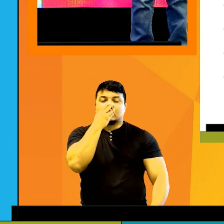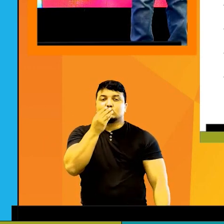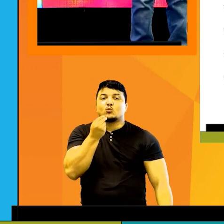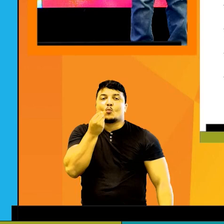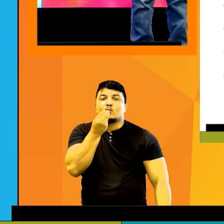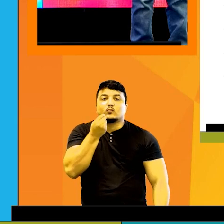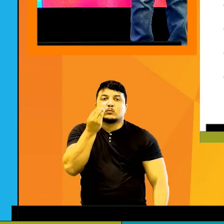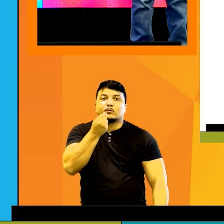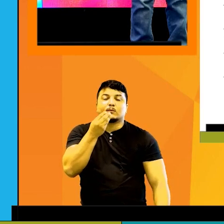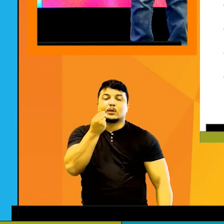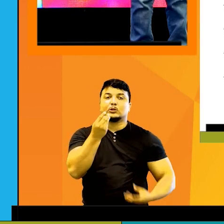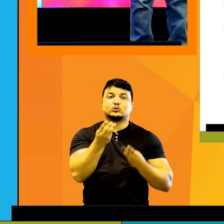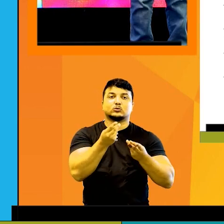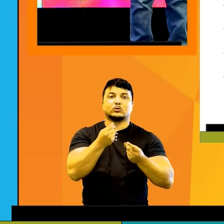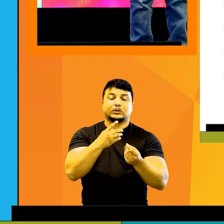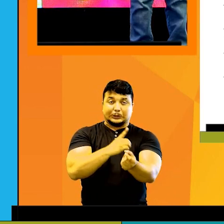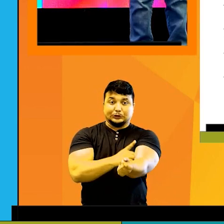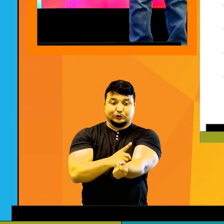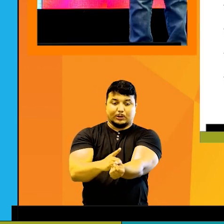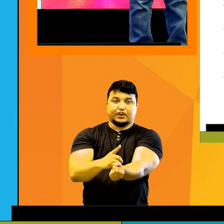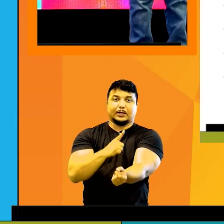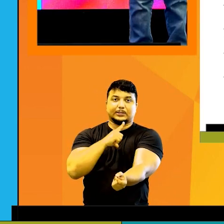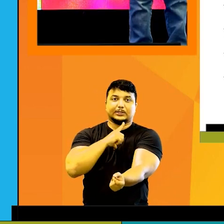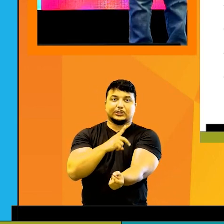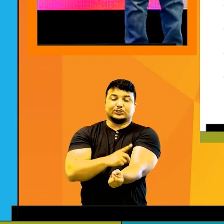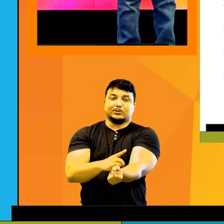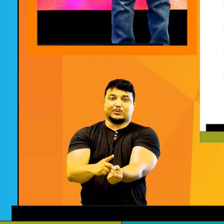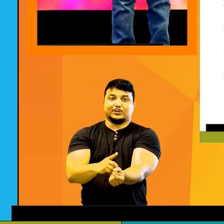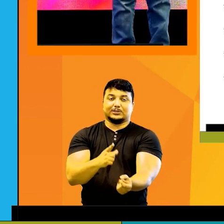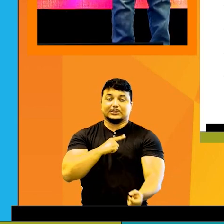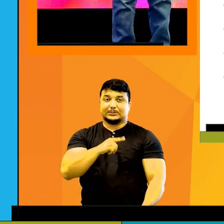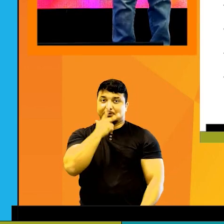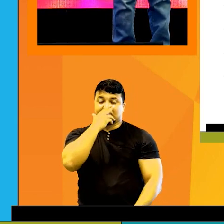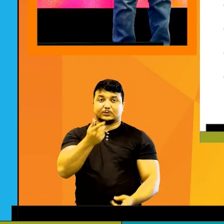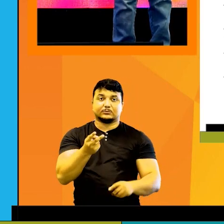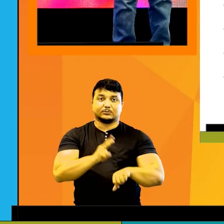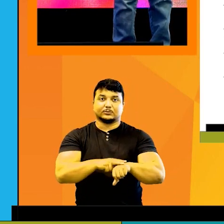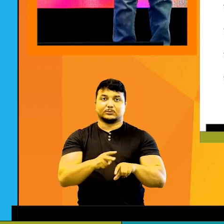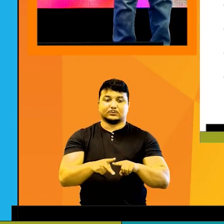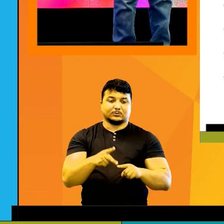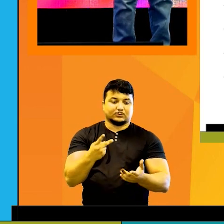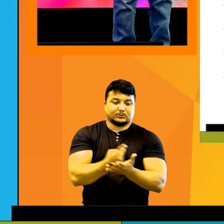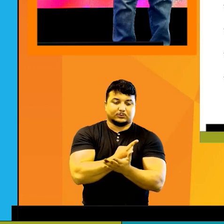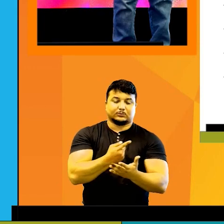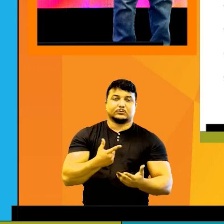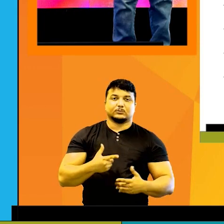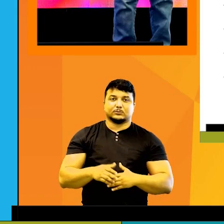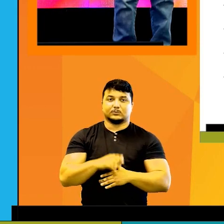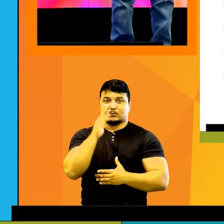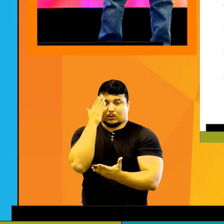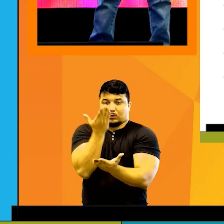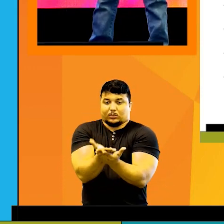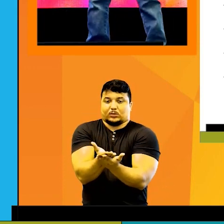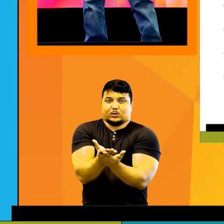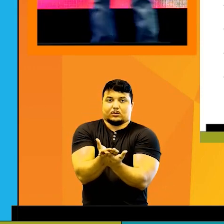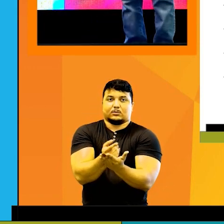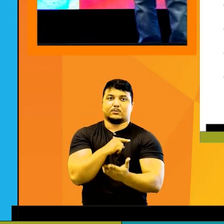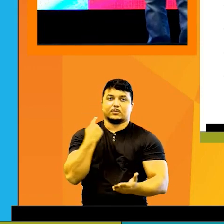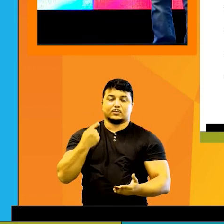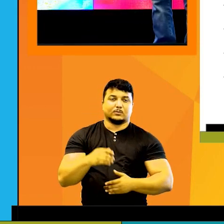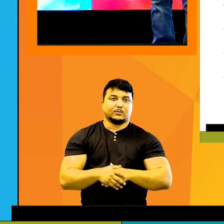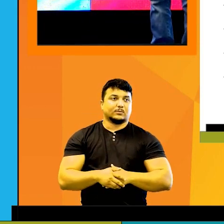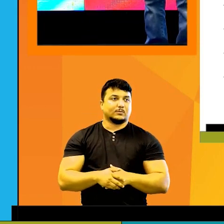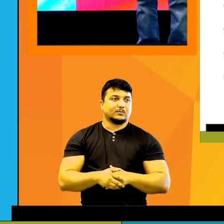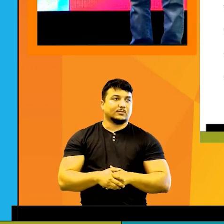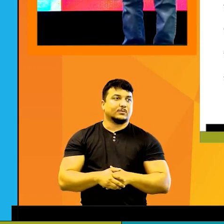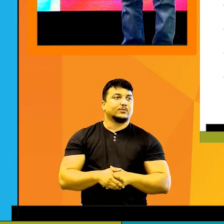doce, né? Se fosse diabético, hálito de baunilha e lábio de mel, caía tezinho no primeiro beijo, né? Prova de que o macho